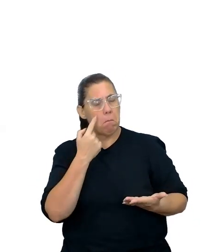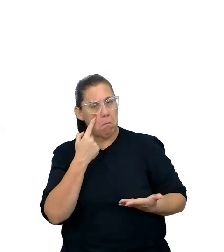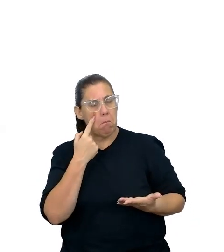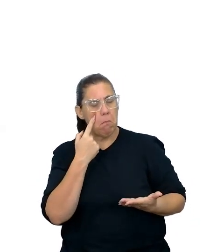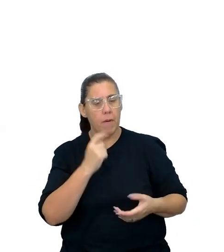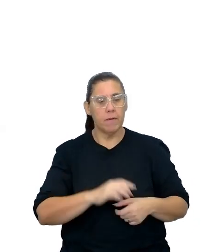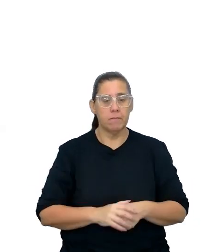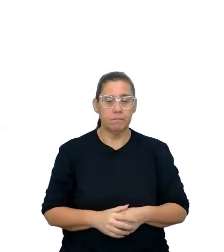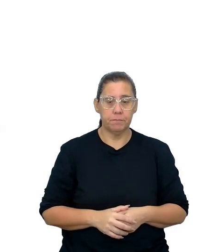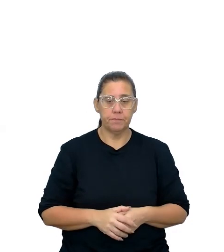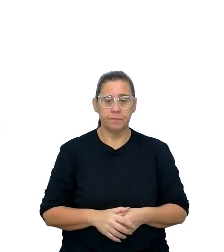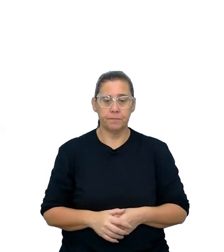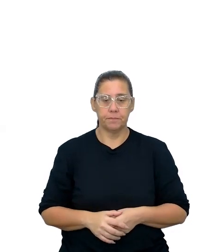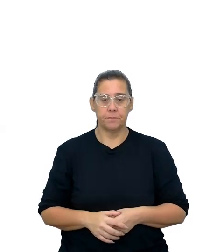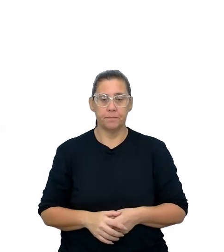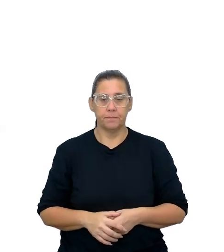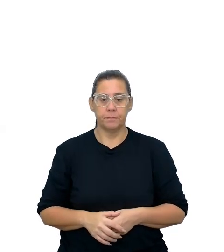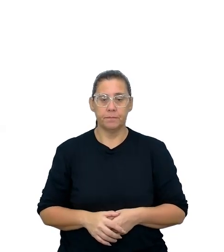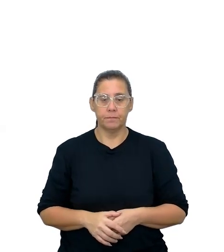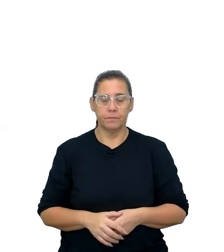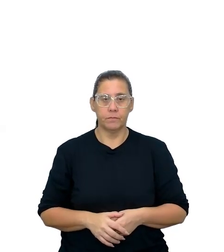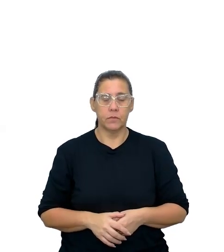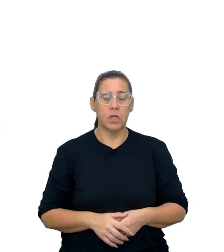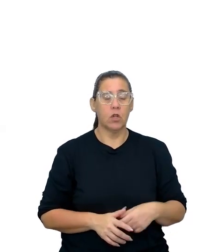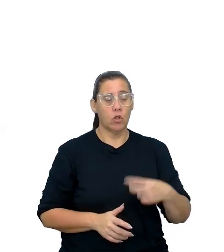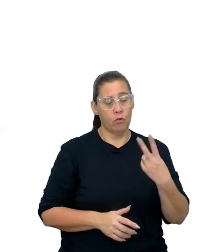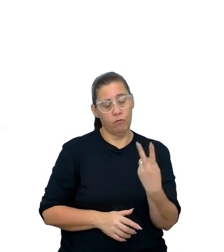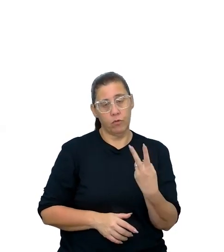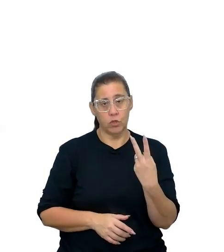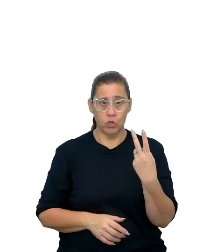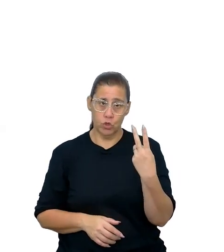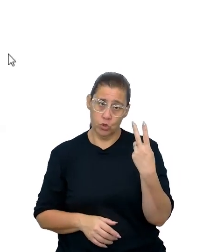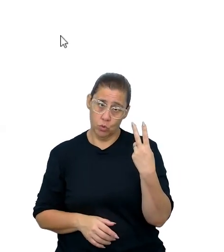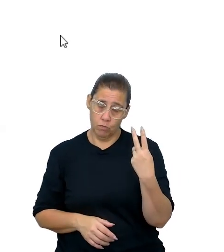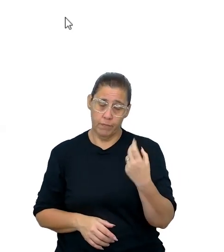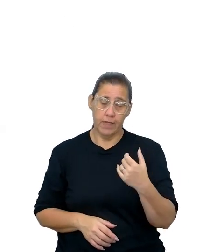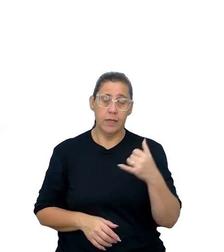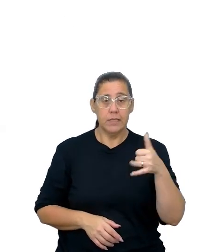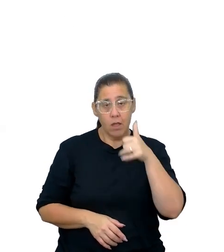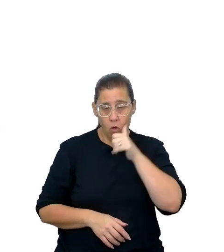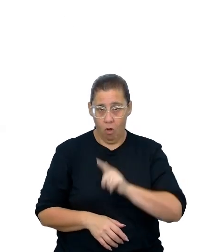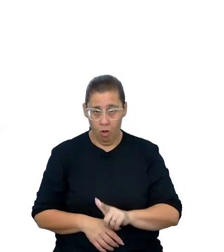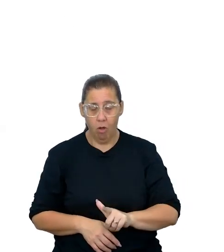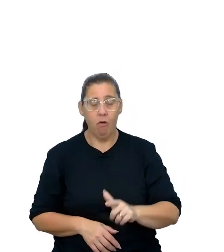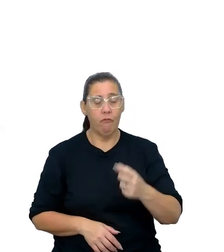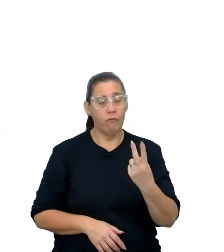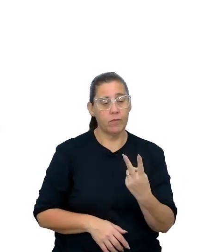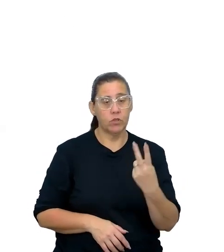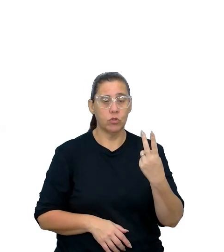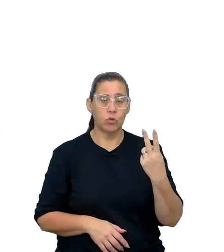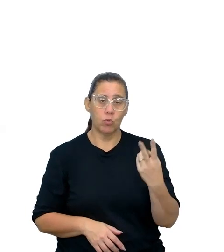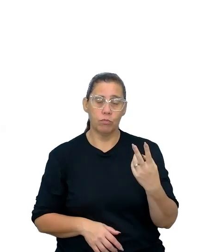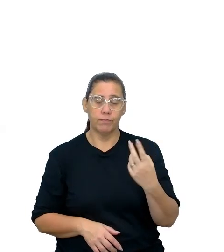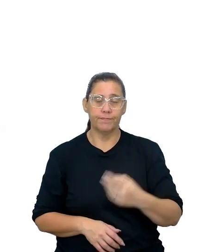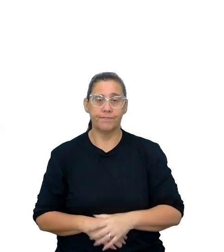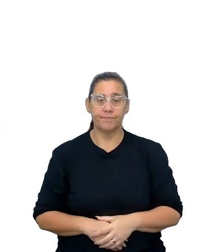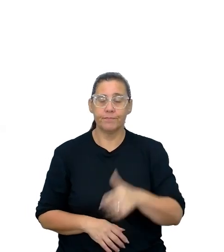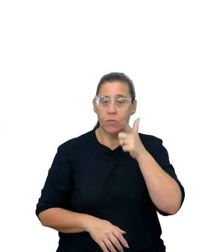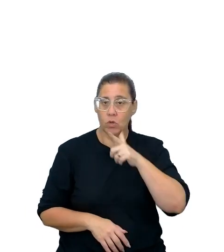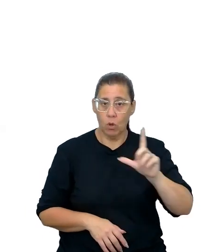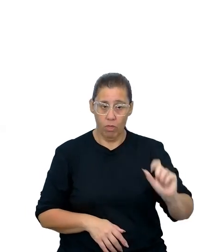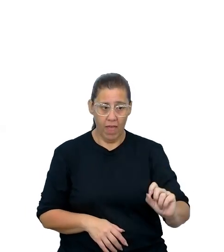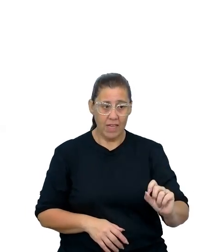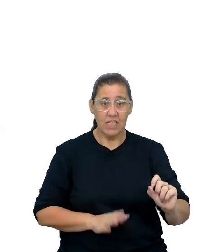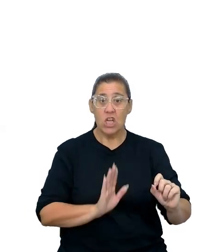no caso aqui, se eu tenho 24, se ele ganhou, né, 10, né, ele ganhou 10, ele